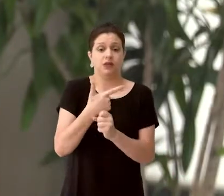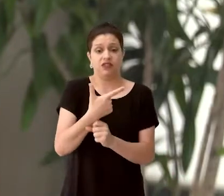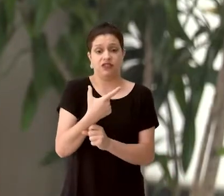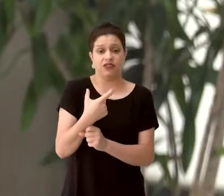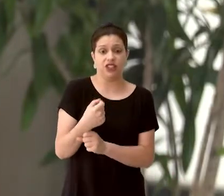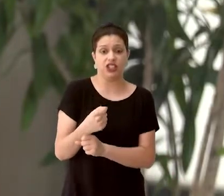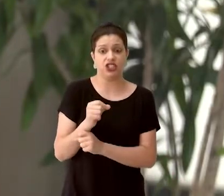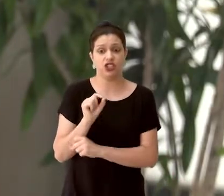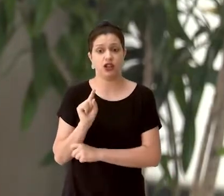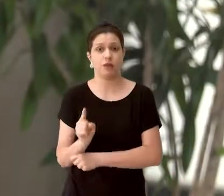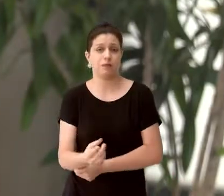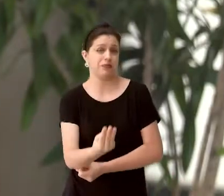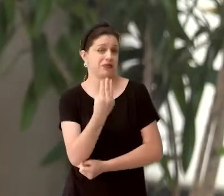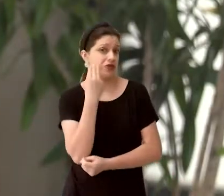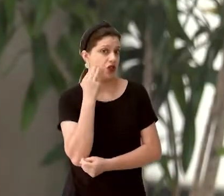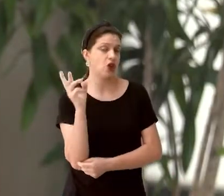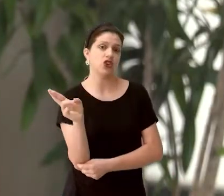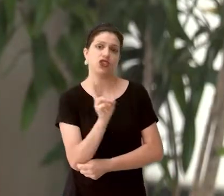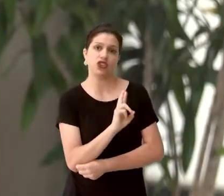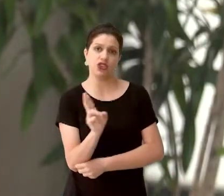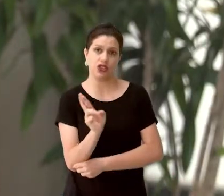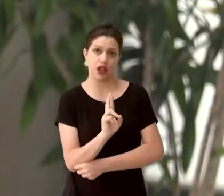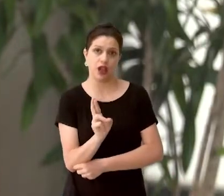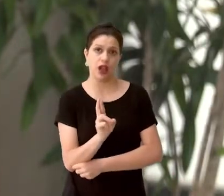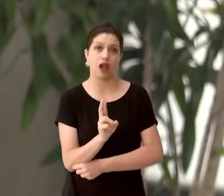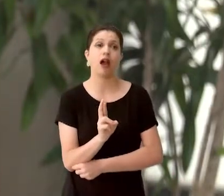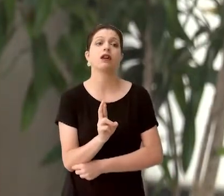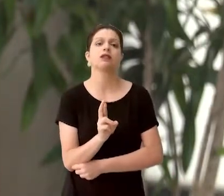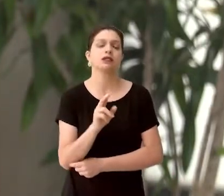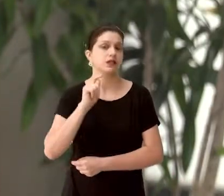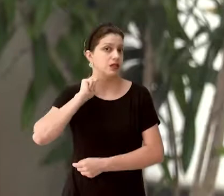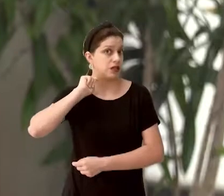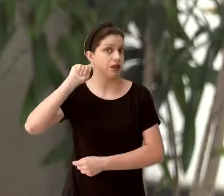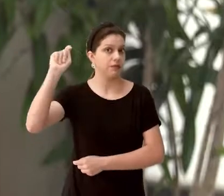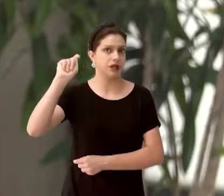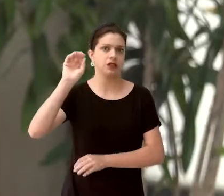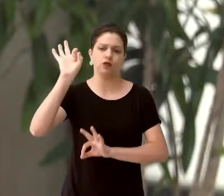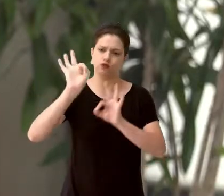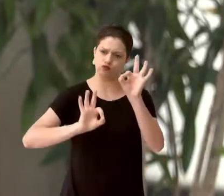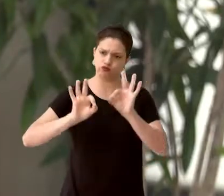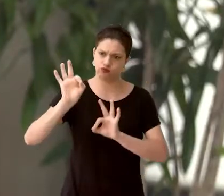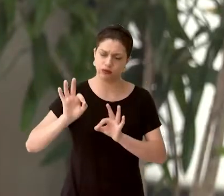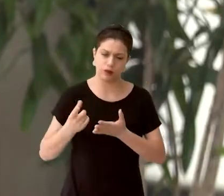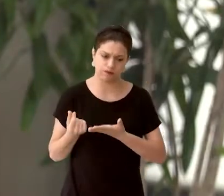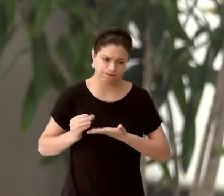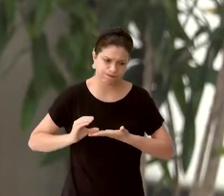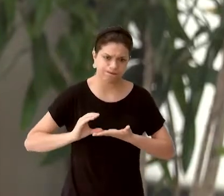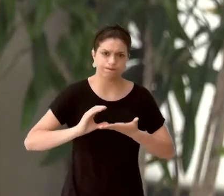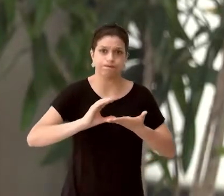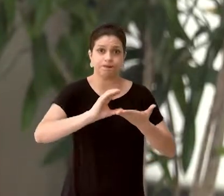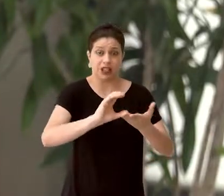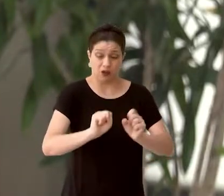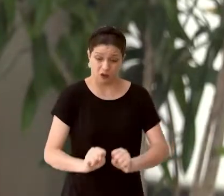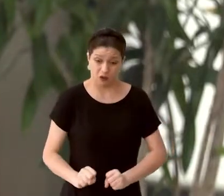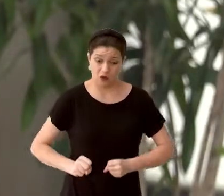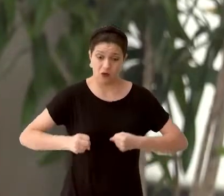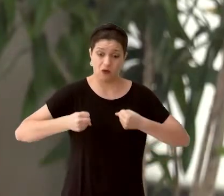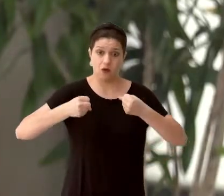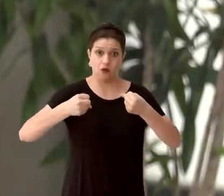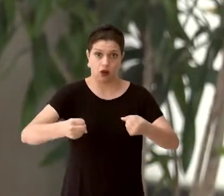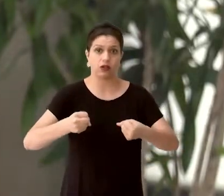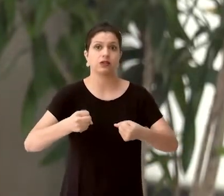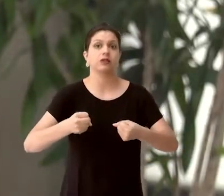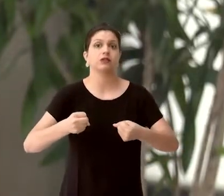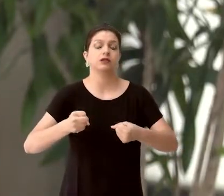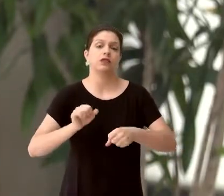essas emendas, que juntas somaram 20 milhões de reais, foram destinadas ainda em abril para